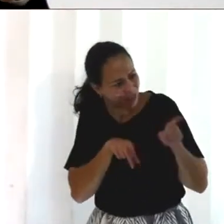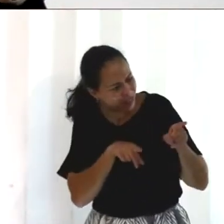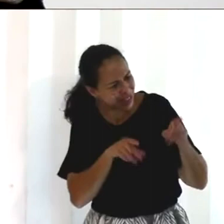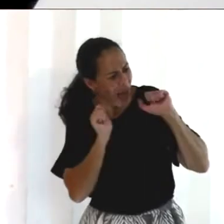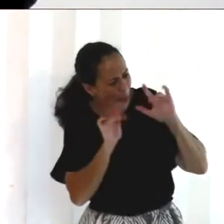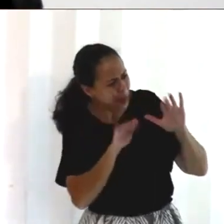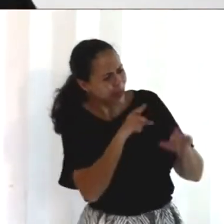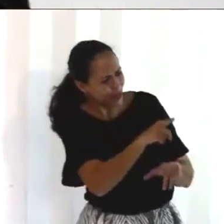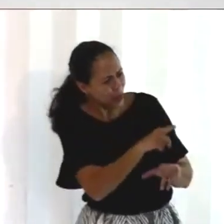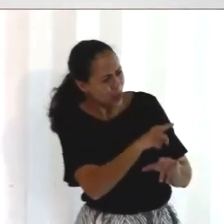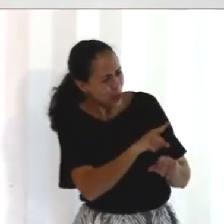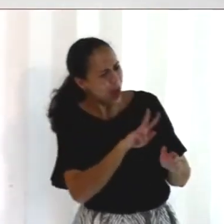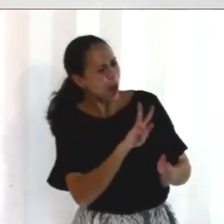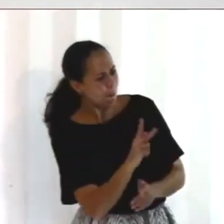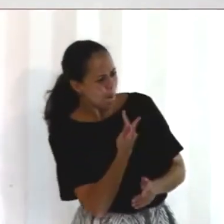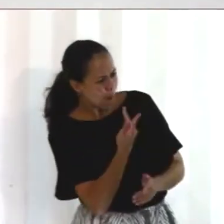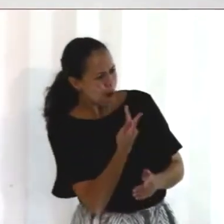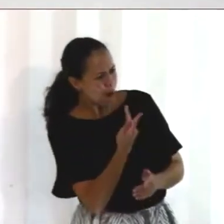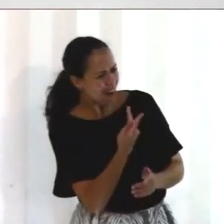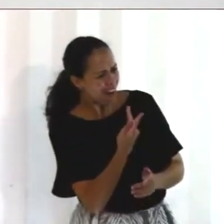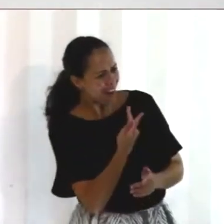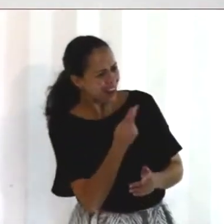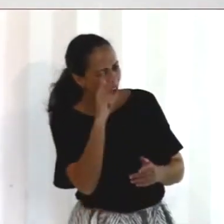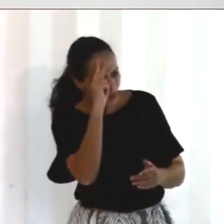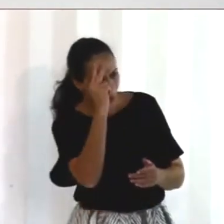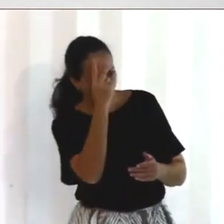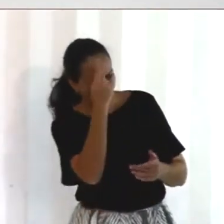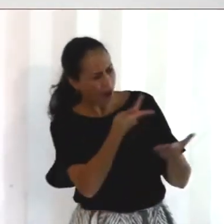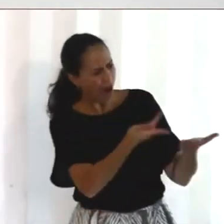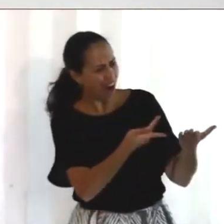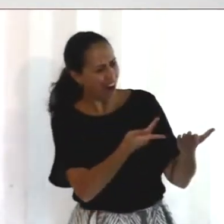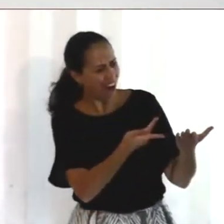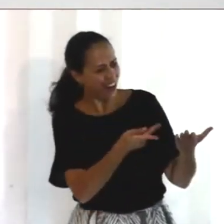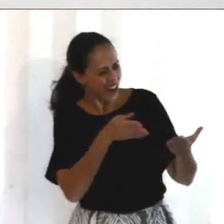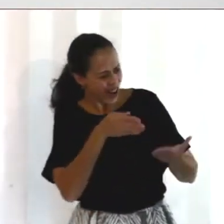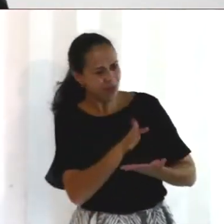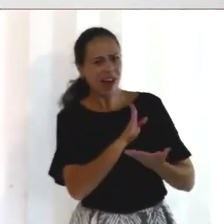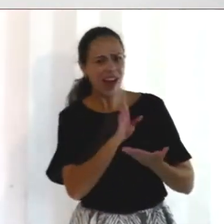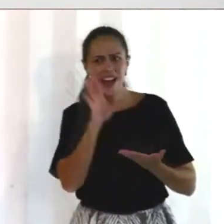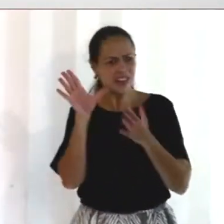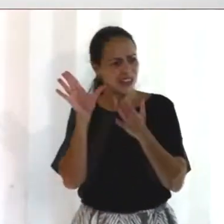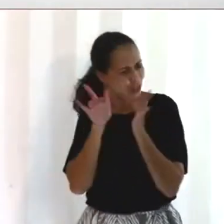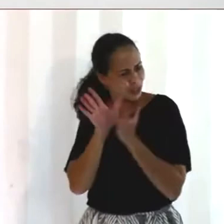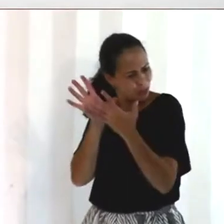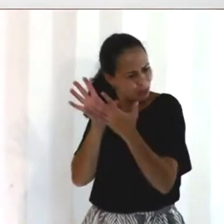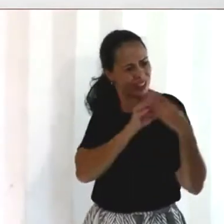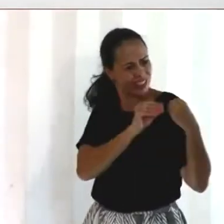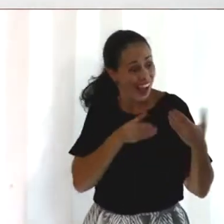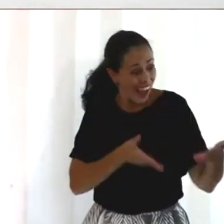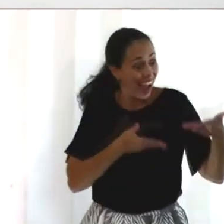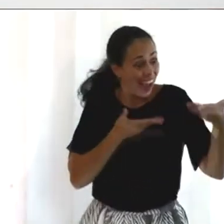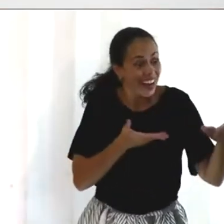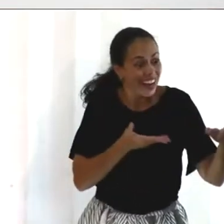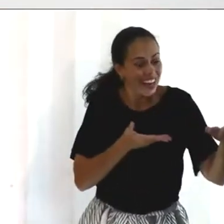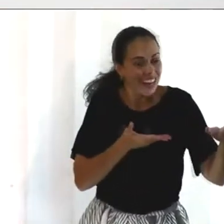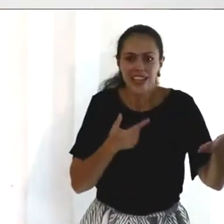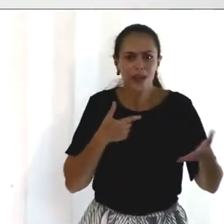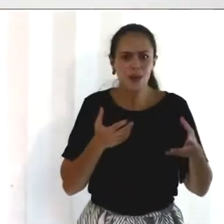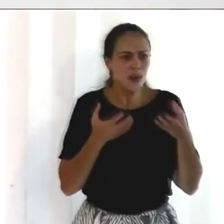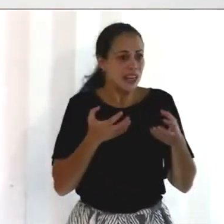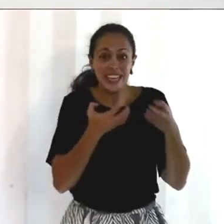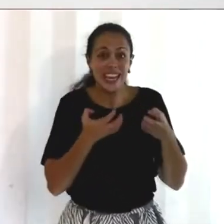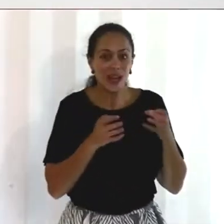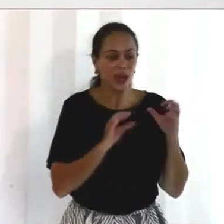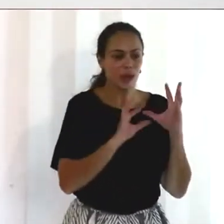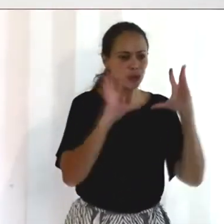recebesse, passasse a viver aquilo que a palavra de Deus diz. É, mas provavelmente isso,